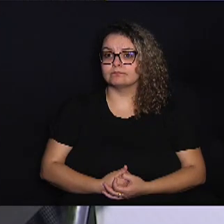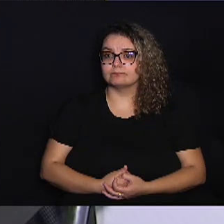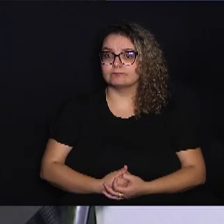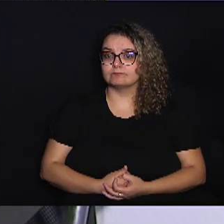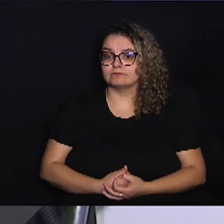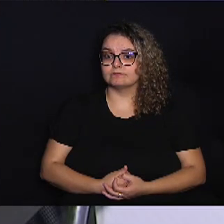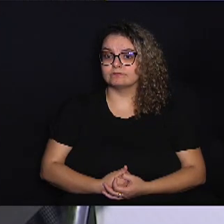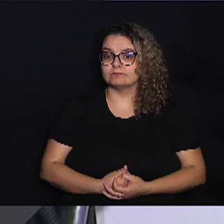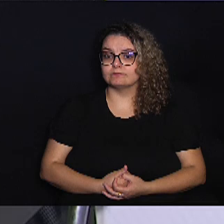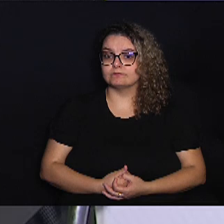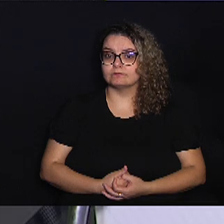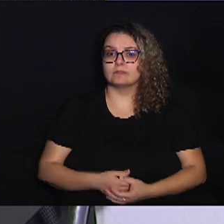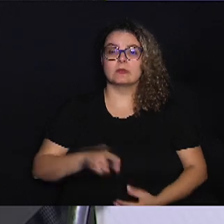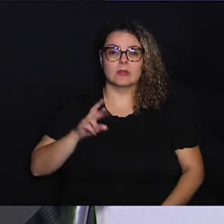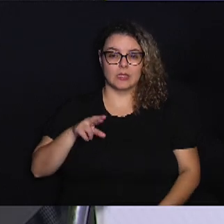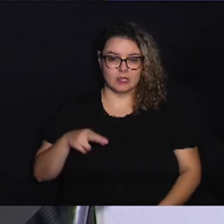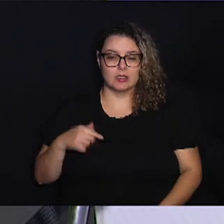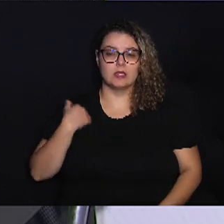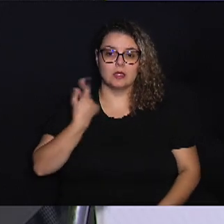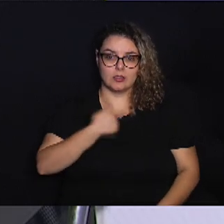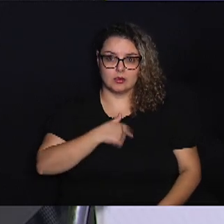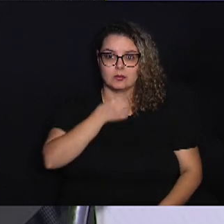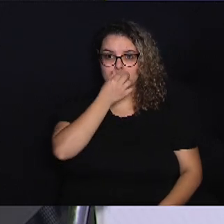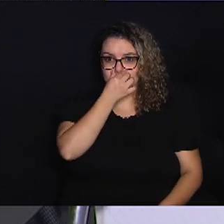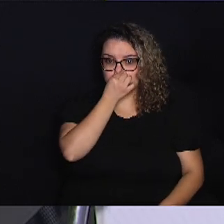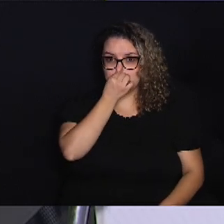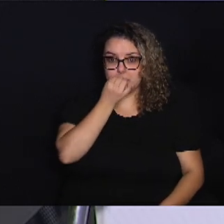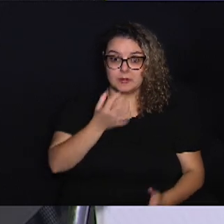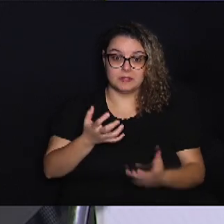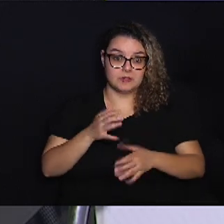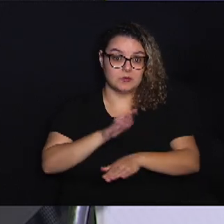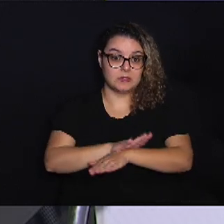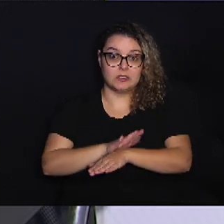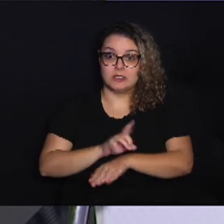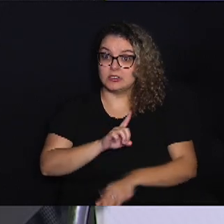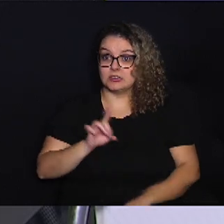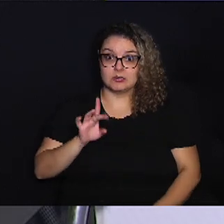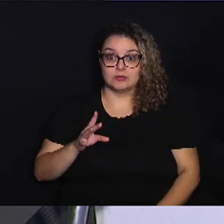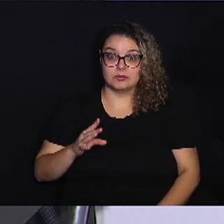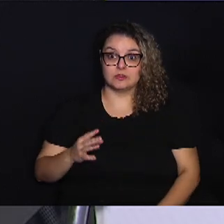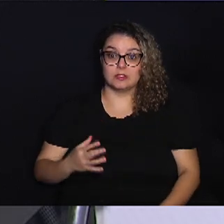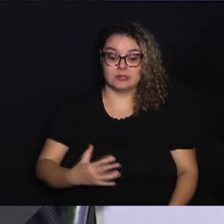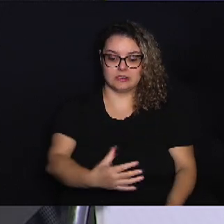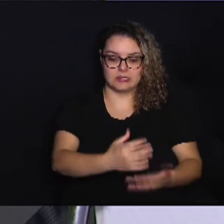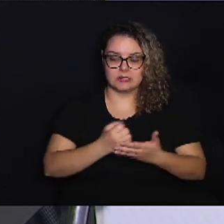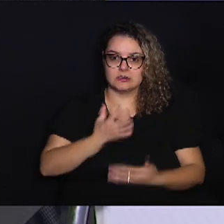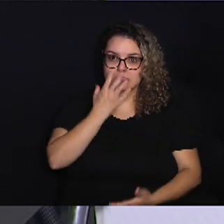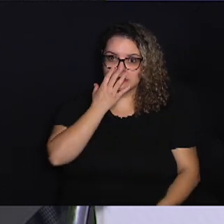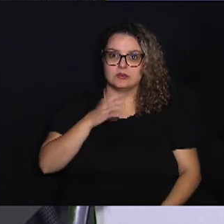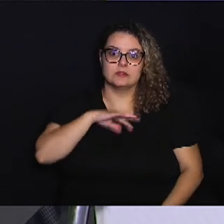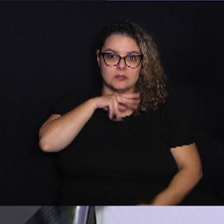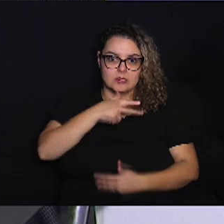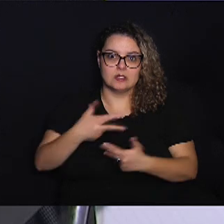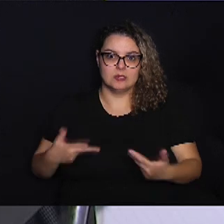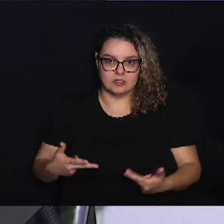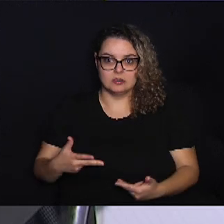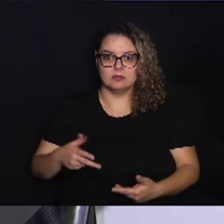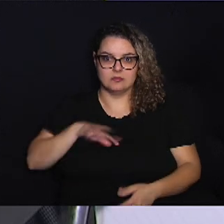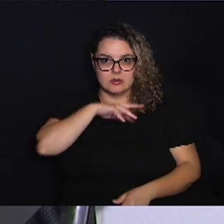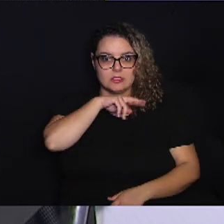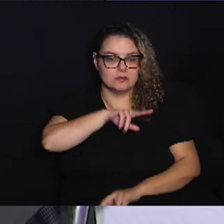Isso motivou, né, a gente a querer ajudar, não só trazendo animais, mas ajudando esses animais lá no